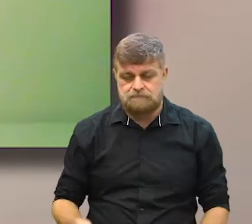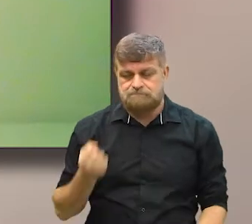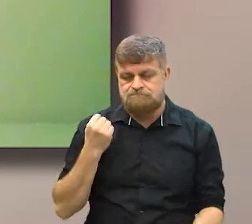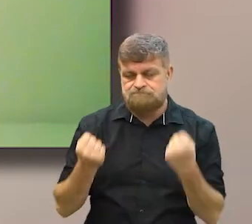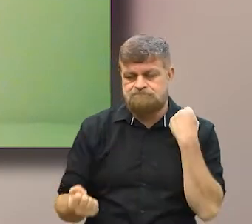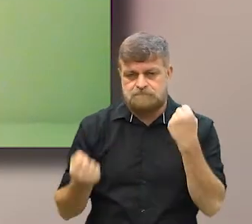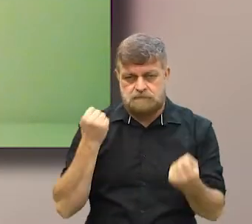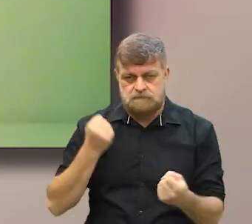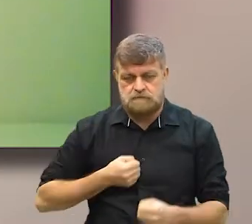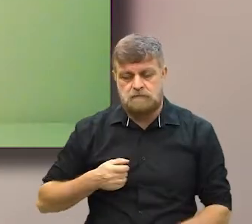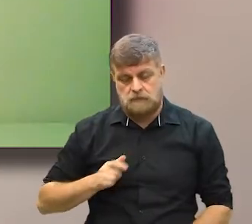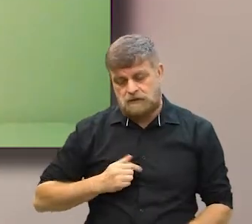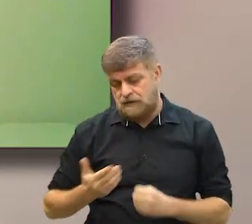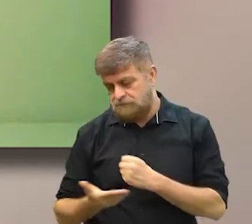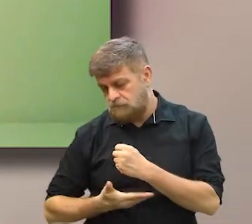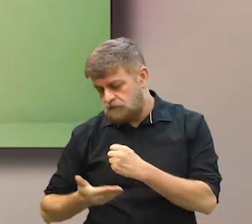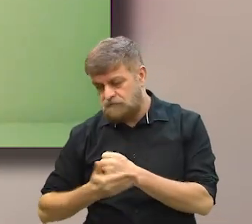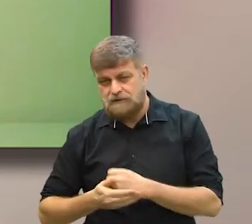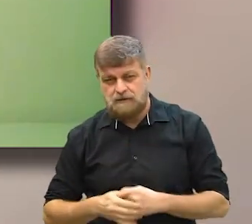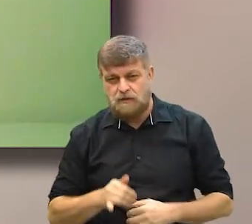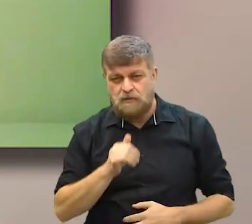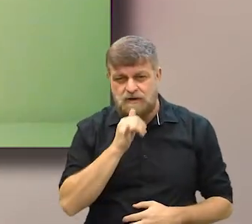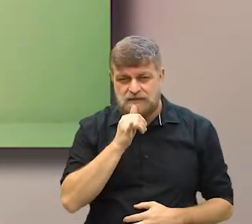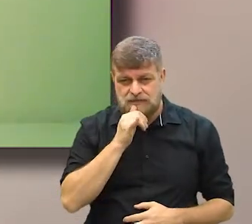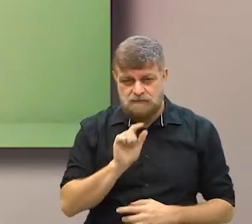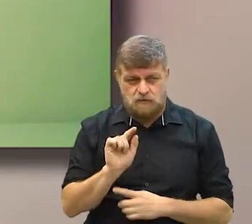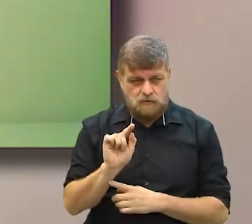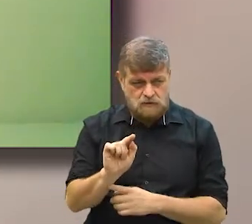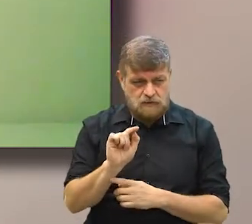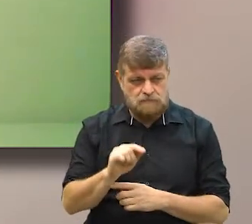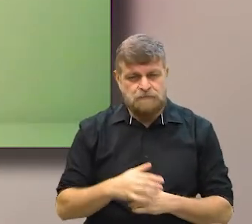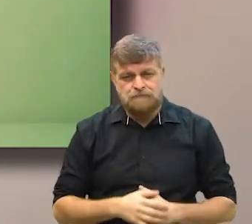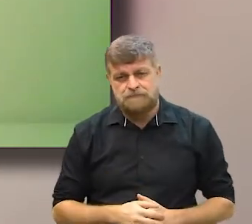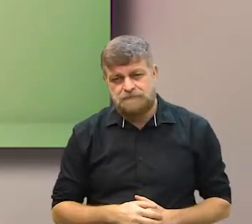A atividade física é fundamental. Para você ter ideia,